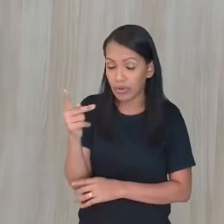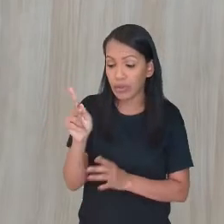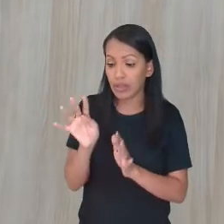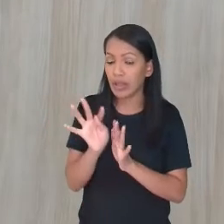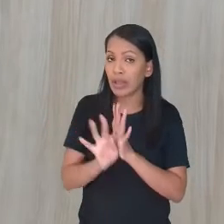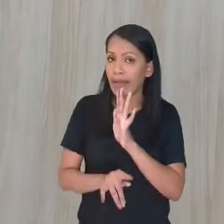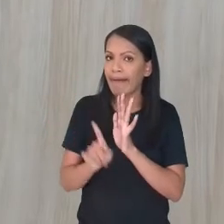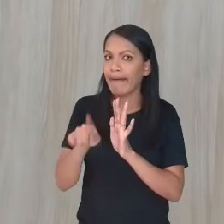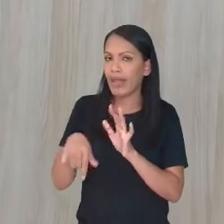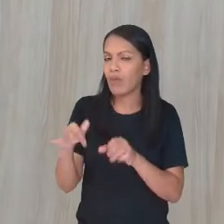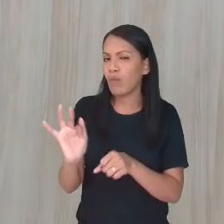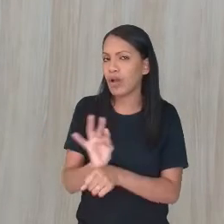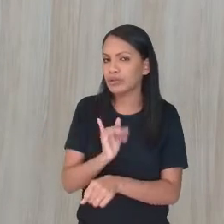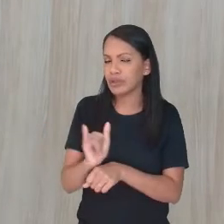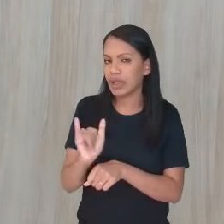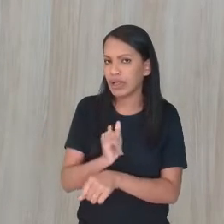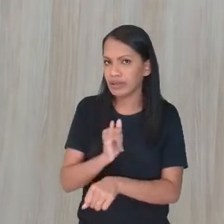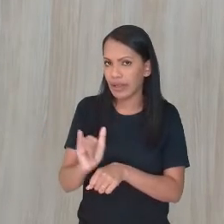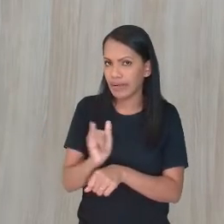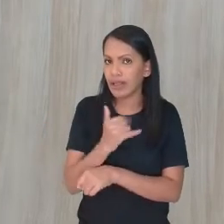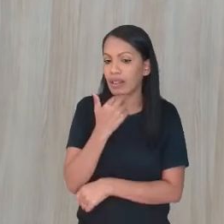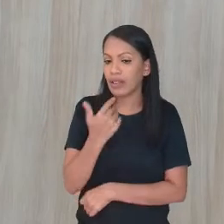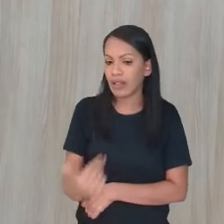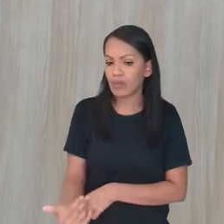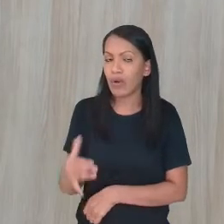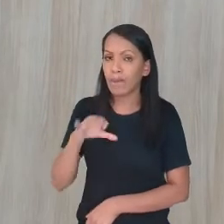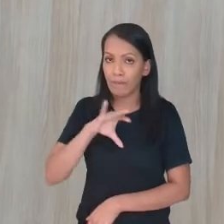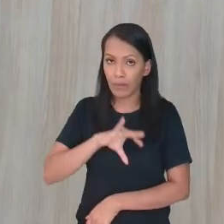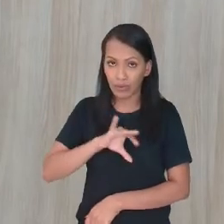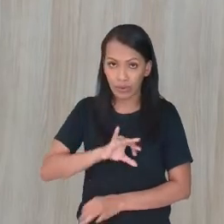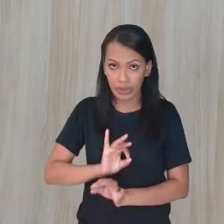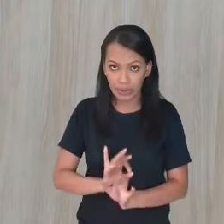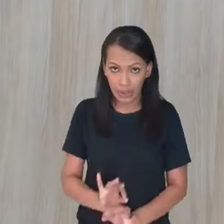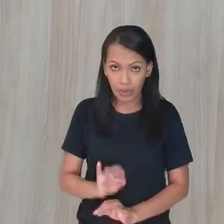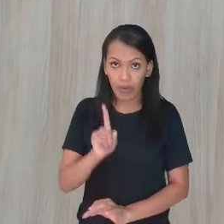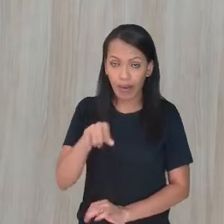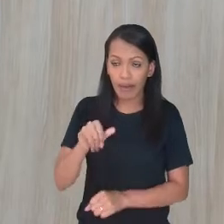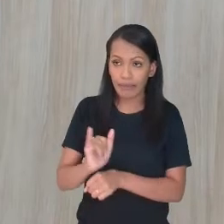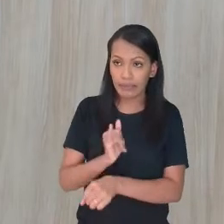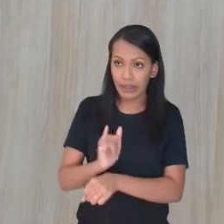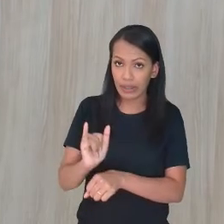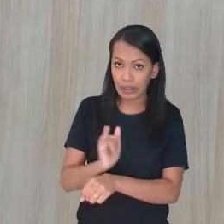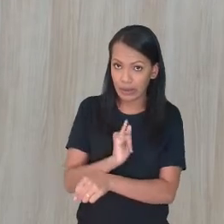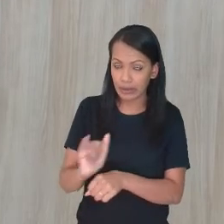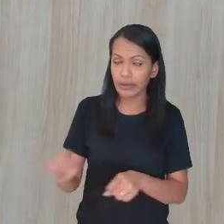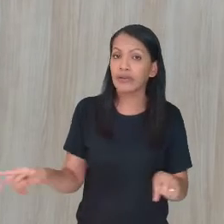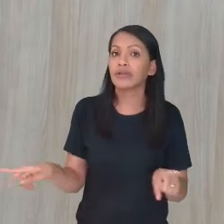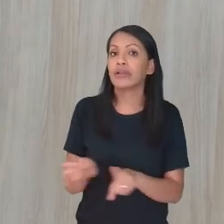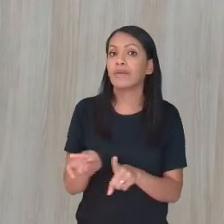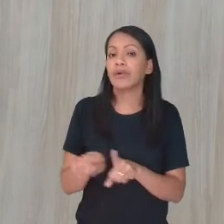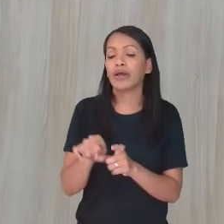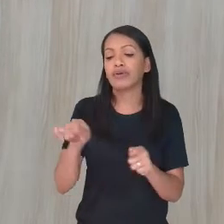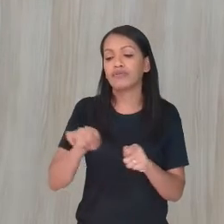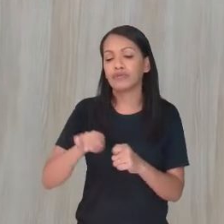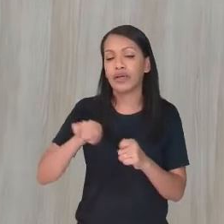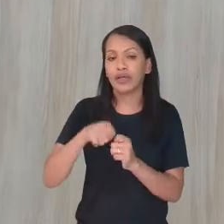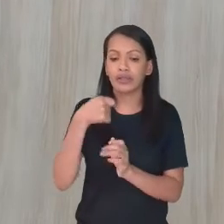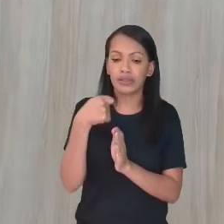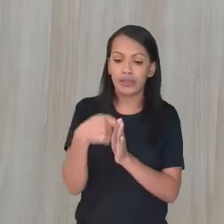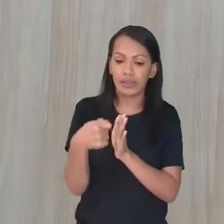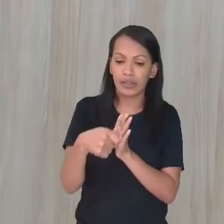uma estratégia de leitura. Tudo isso que eu estou dizendo para vocês são estratégias. E faça anotações, como eu falei,